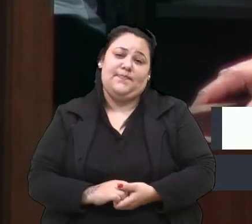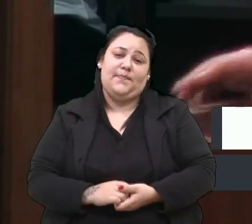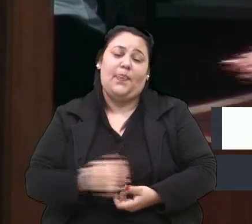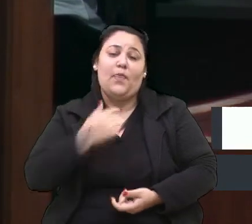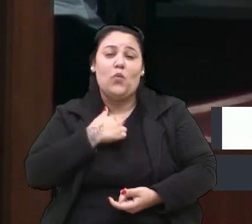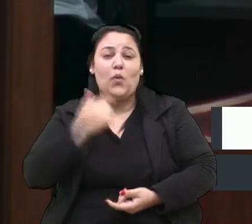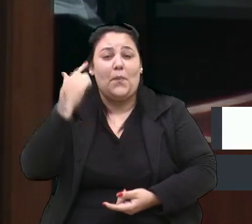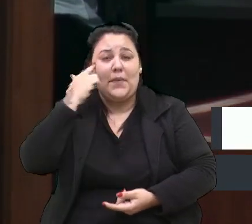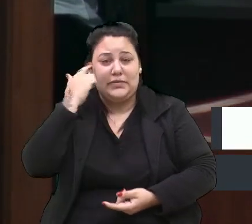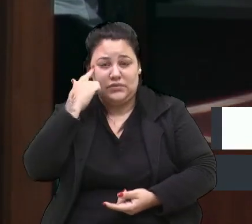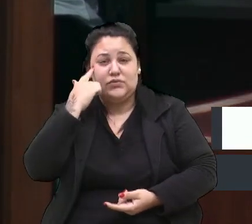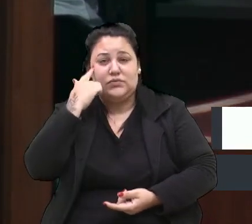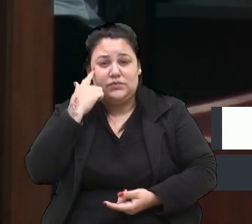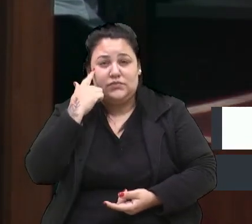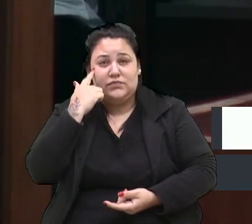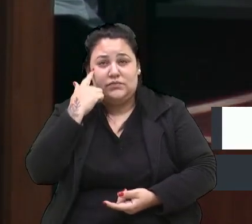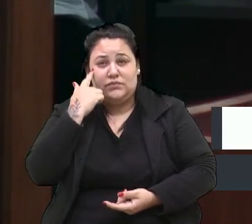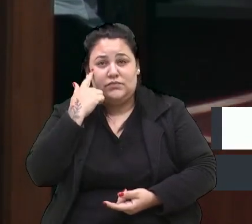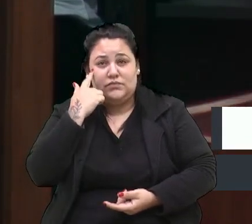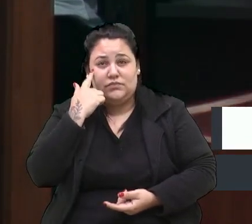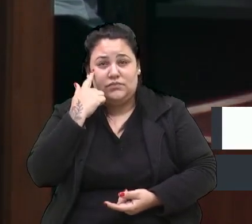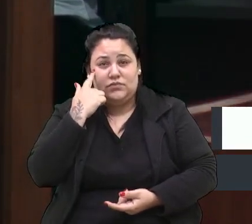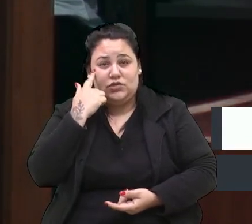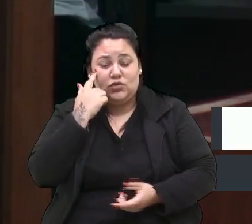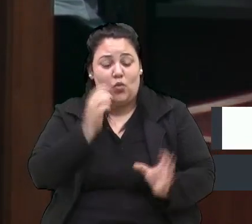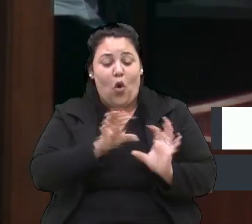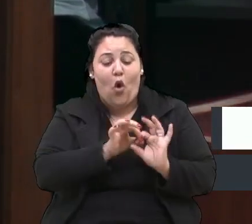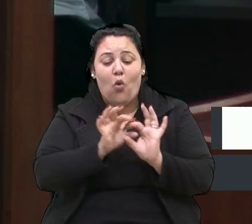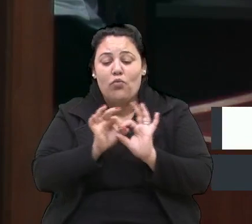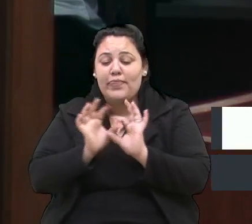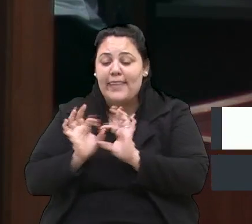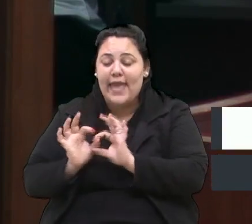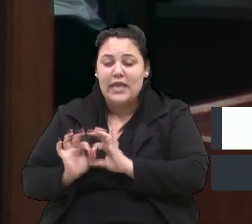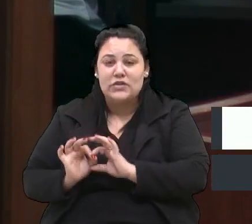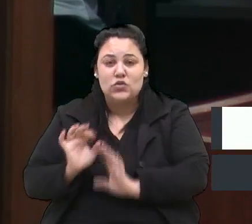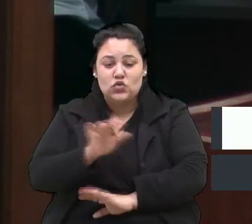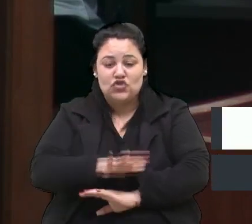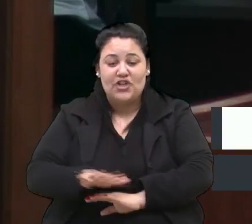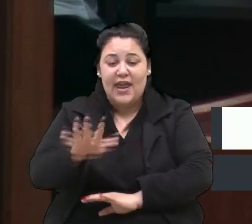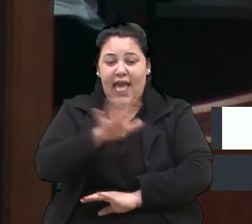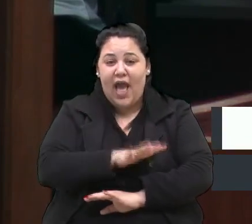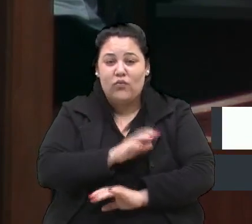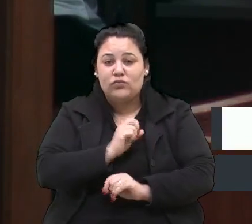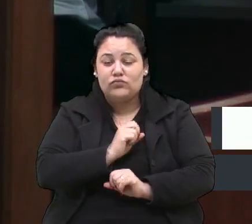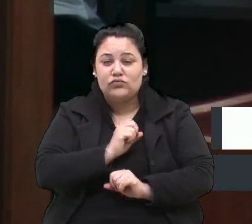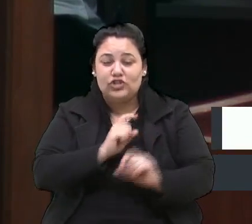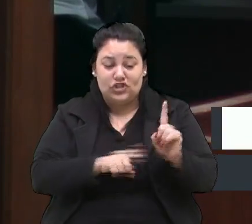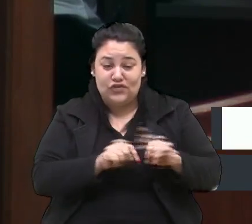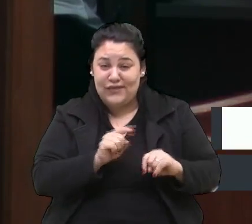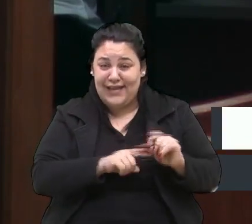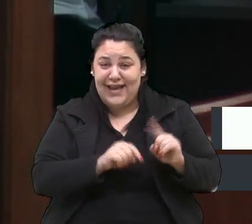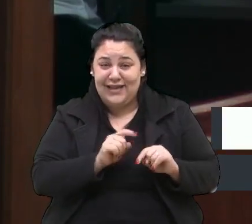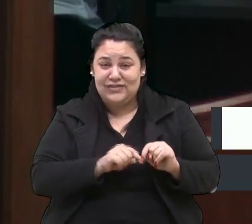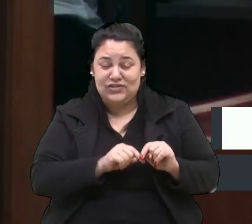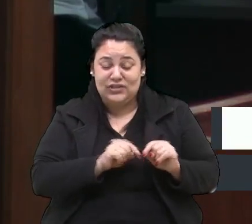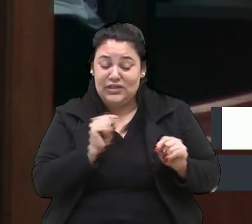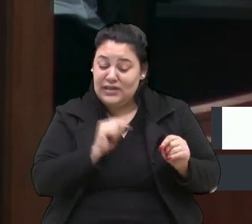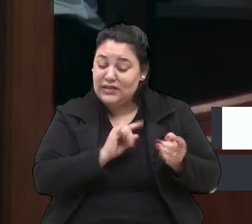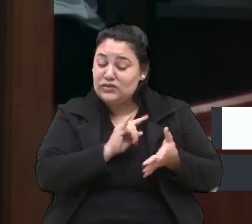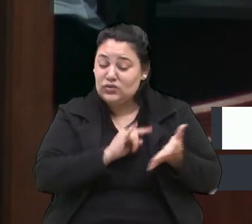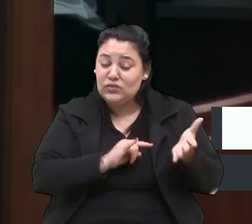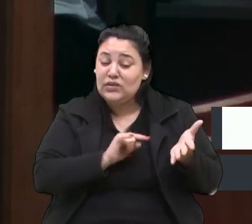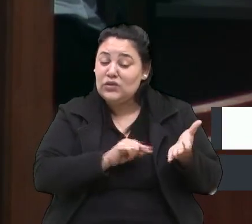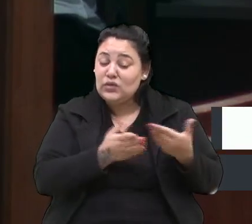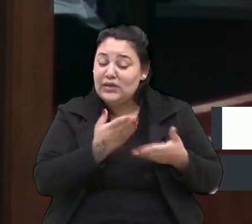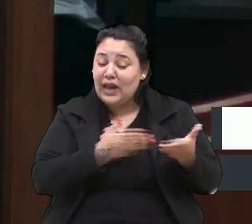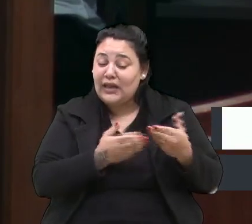que, no conjunto das ações, essa moção trata de uma questão fundamental, que é